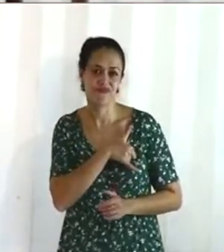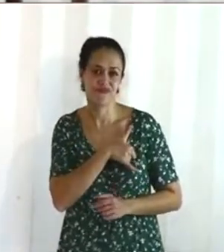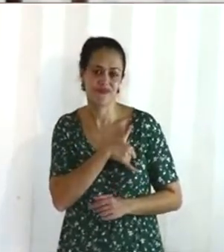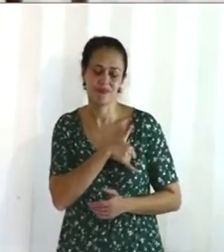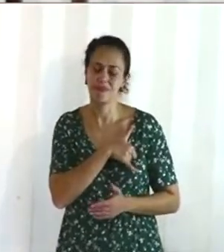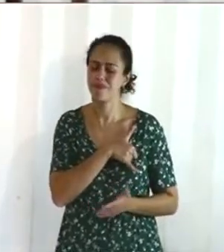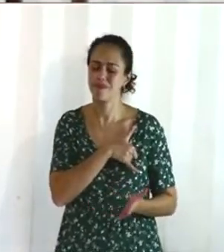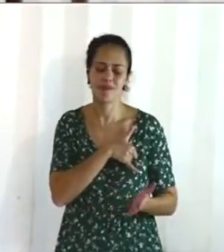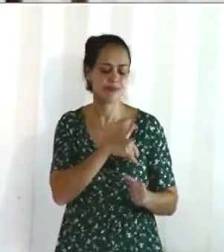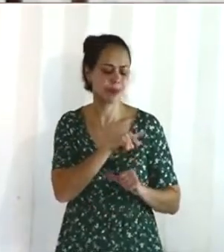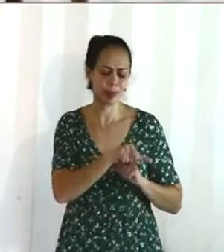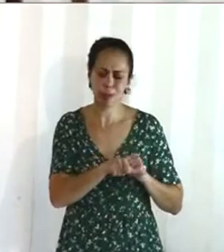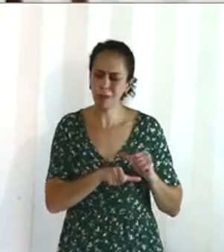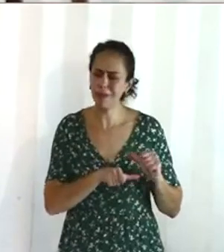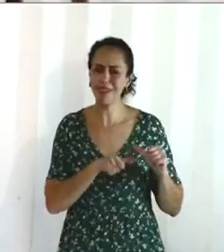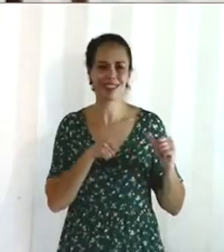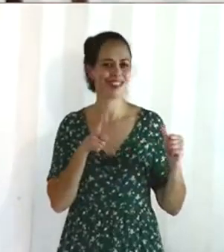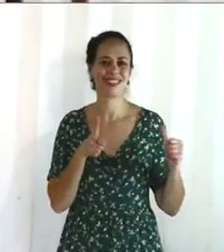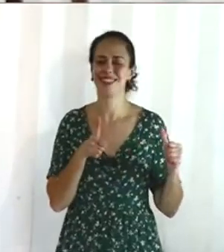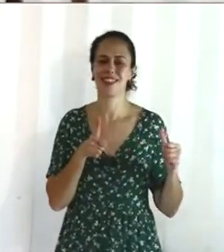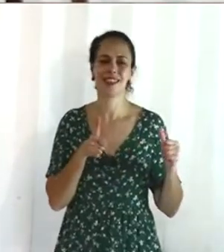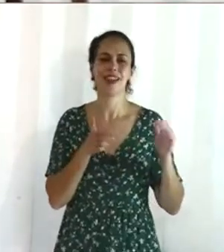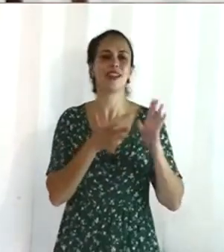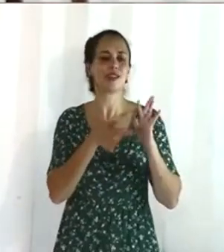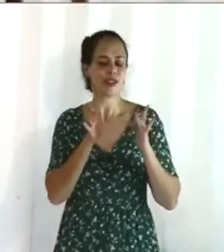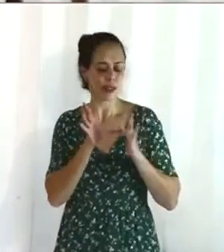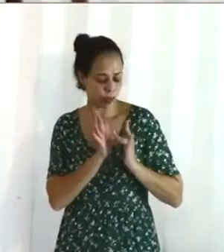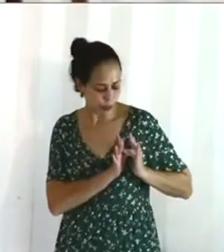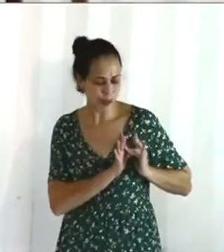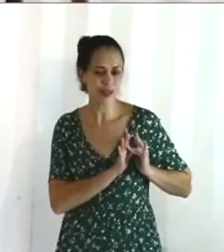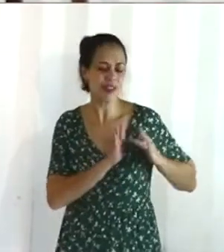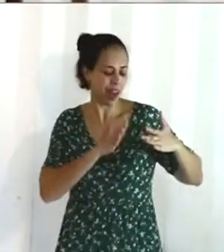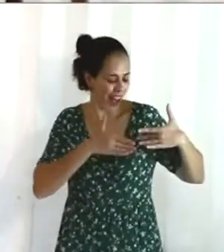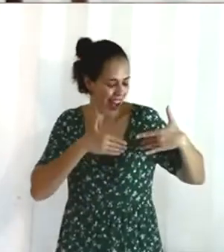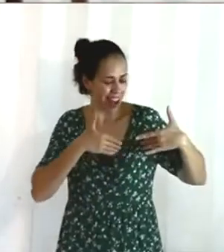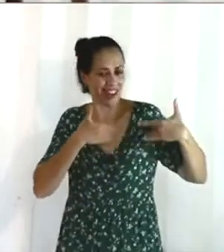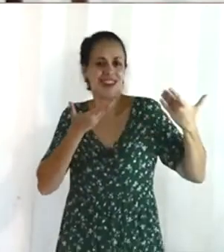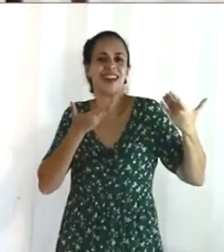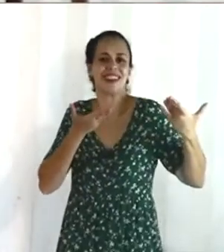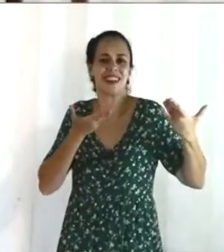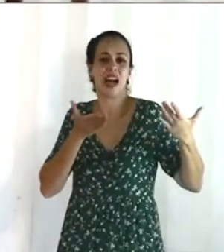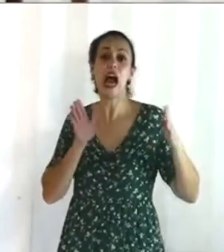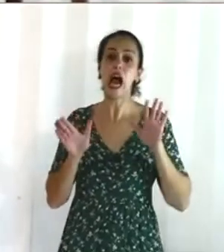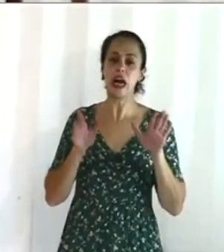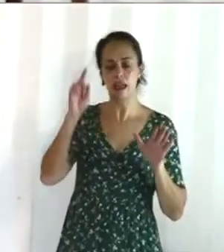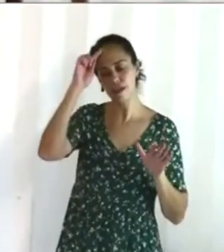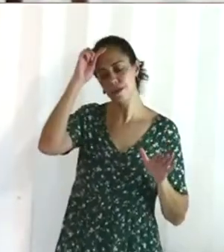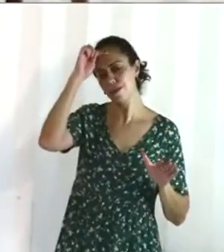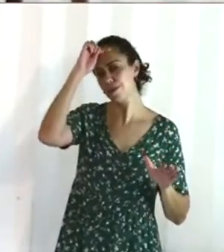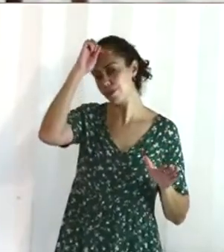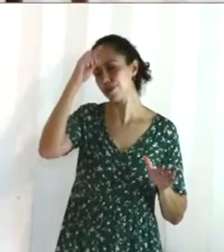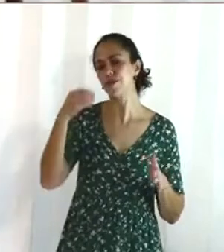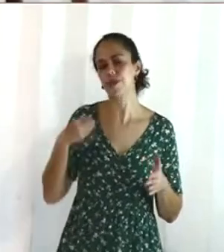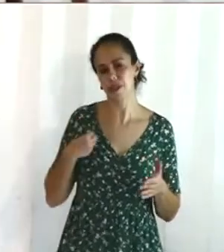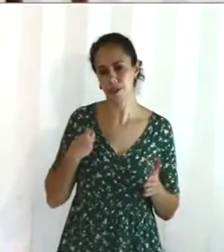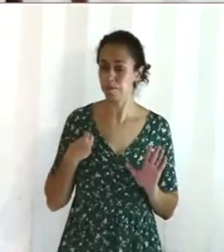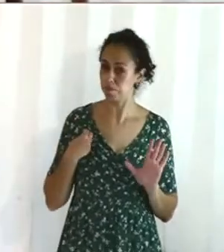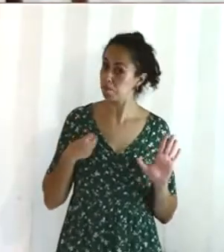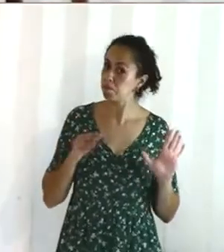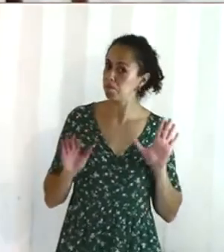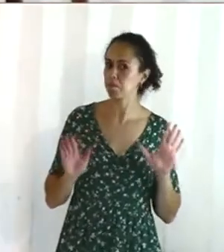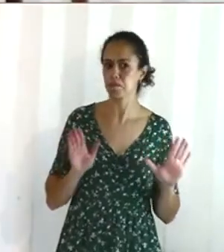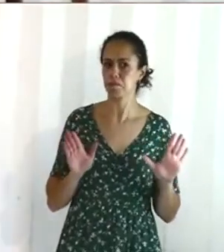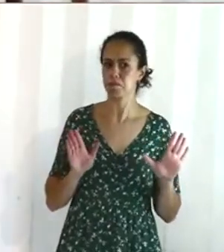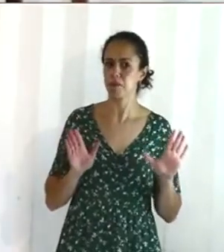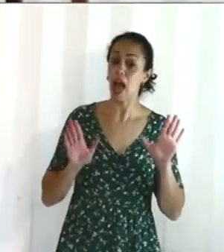alegria concedida pelo nosso Jesus, o nosso Salvador, e essa alegria